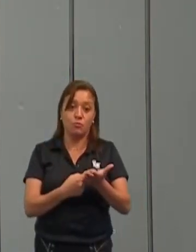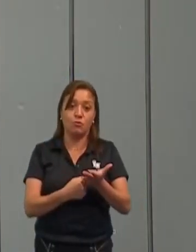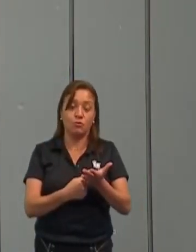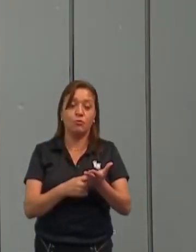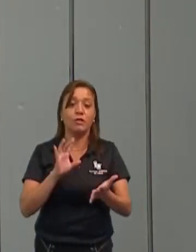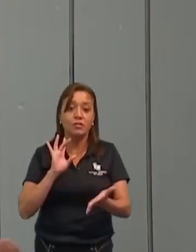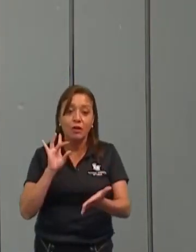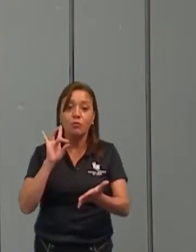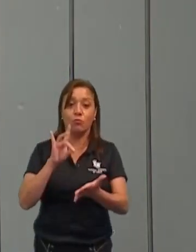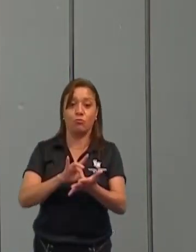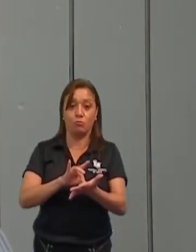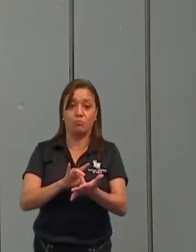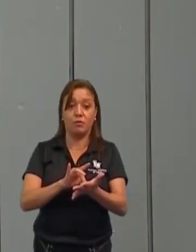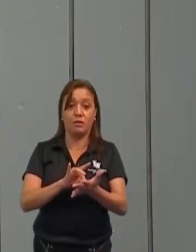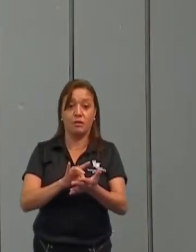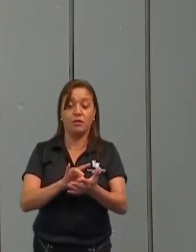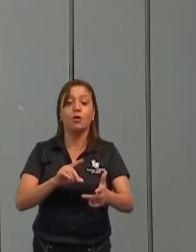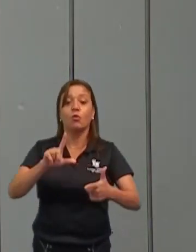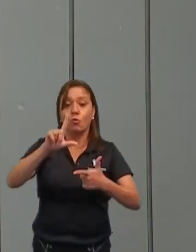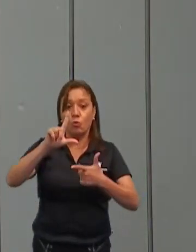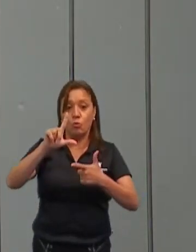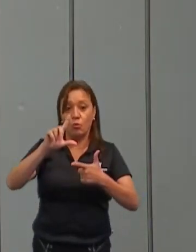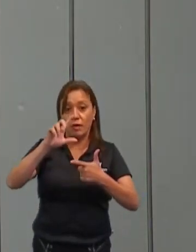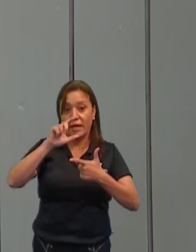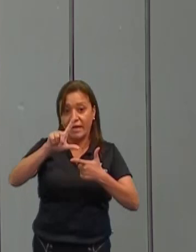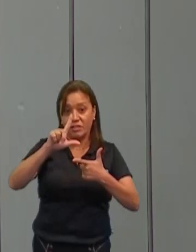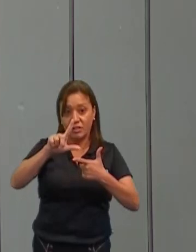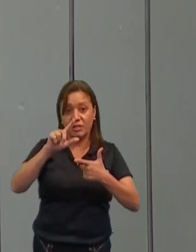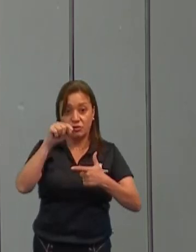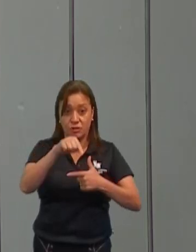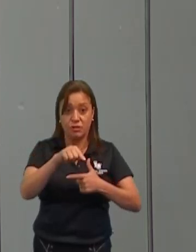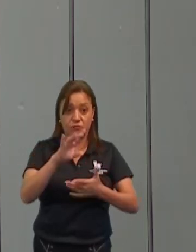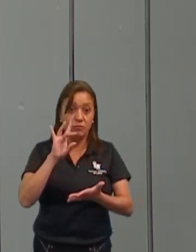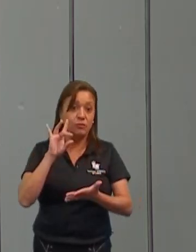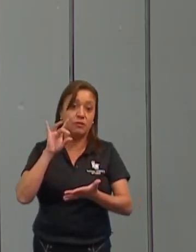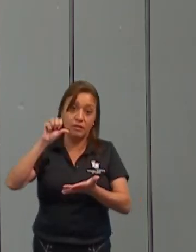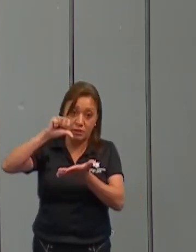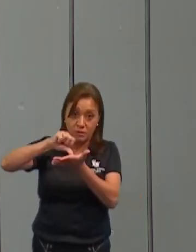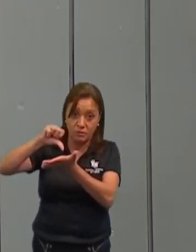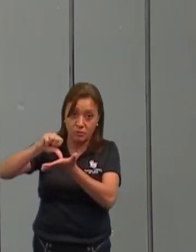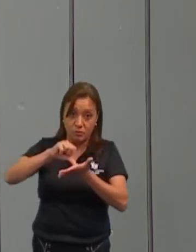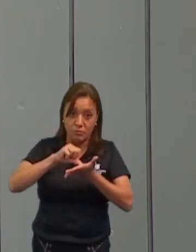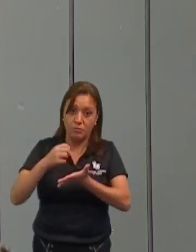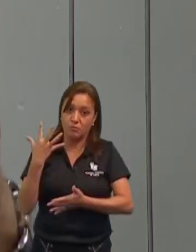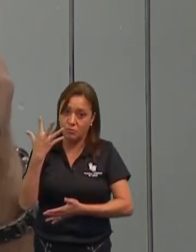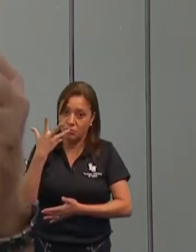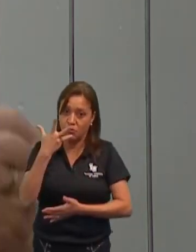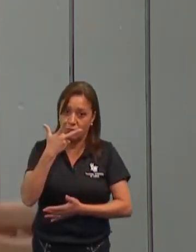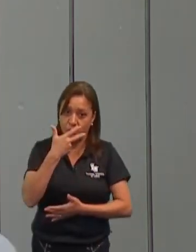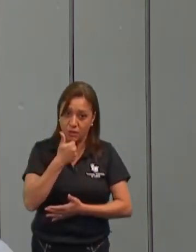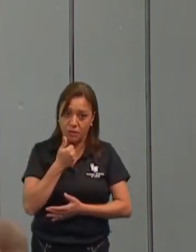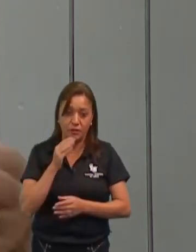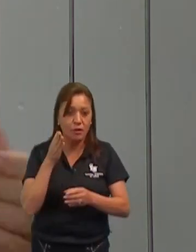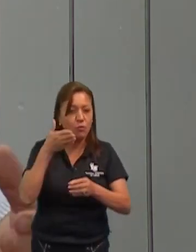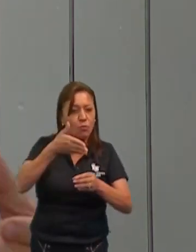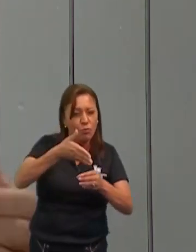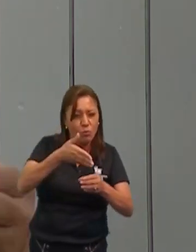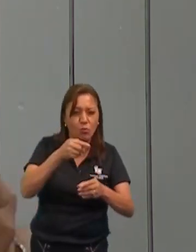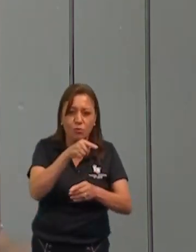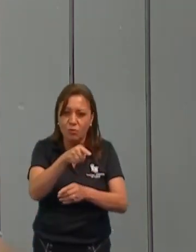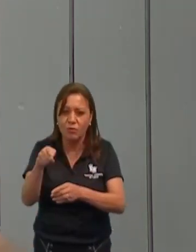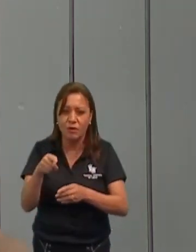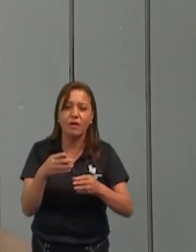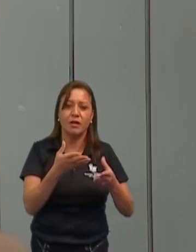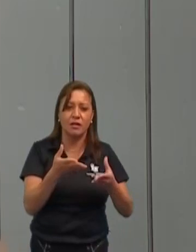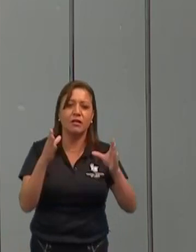cumpri-lo, porque é interesse dele também que as nossas UBS estejam todas bonitas, aconchegantes, para dar